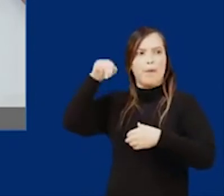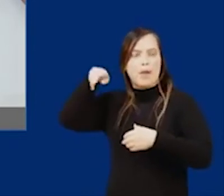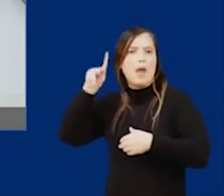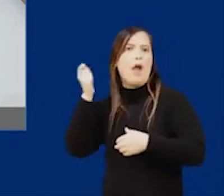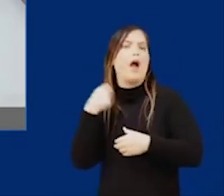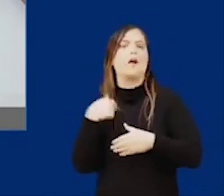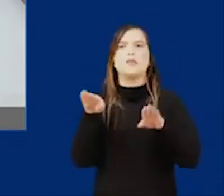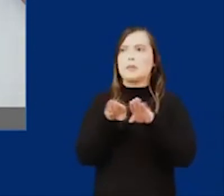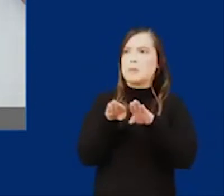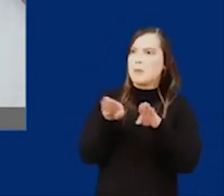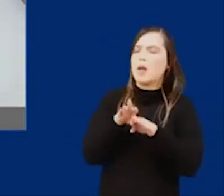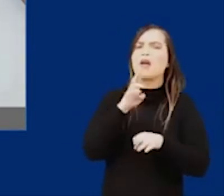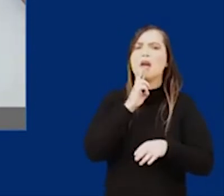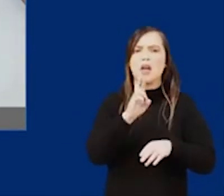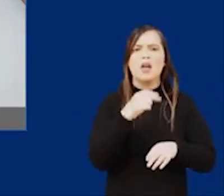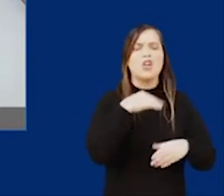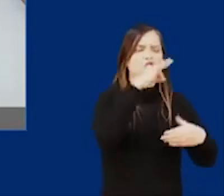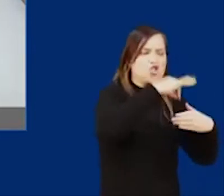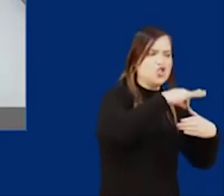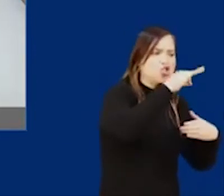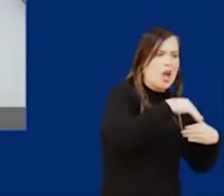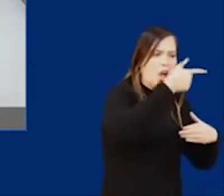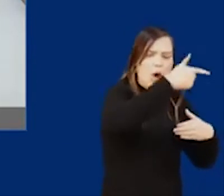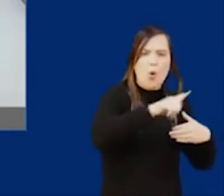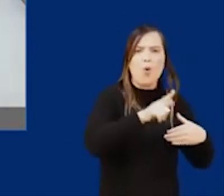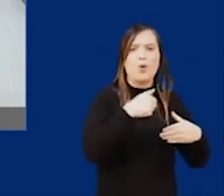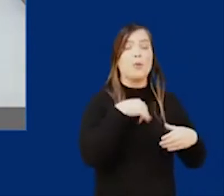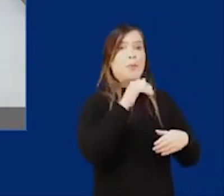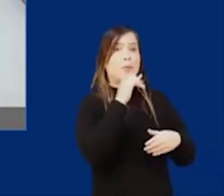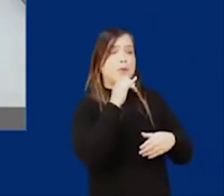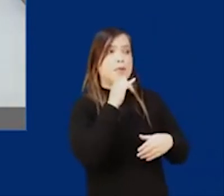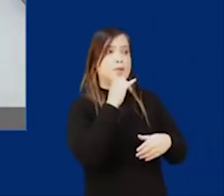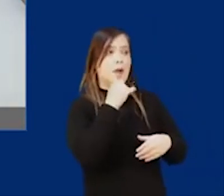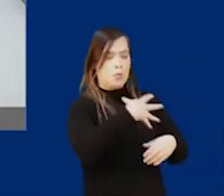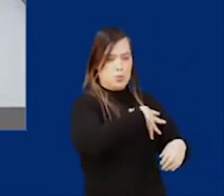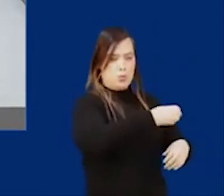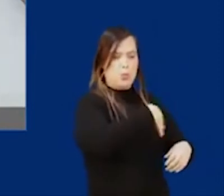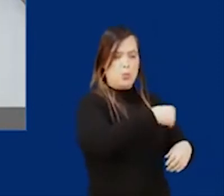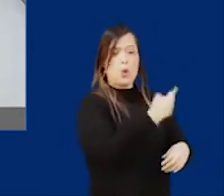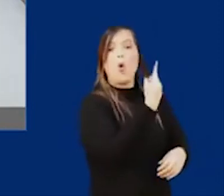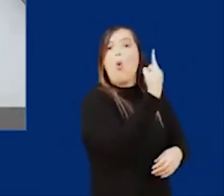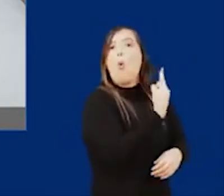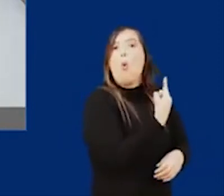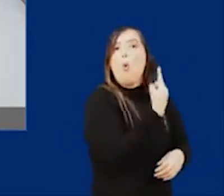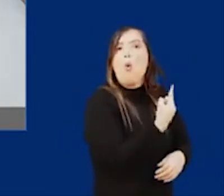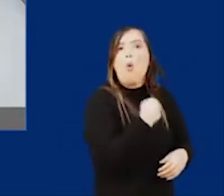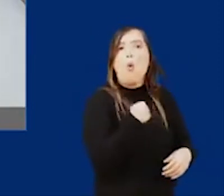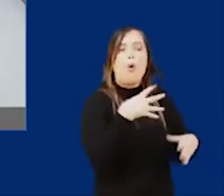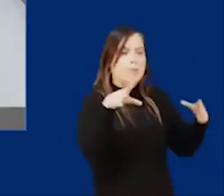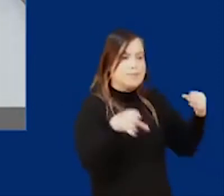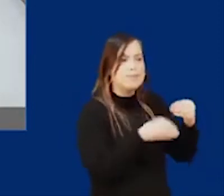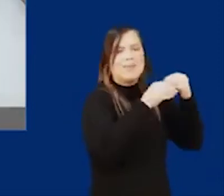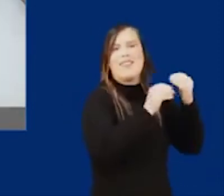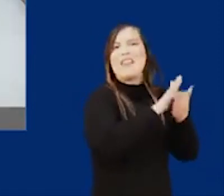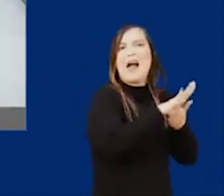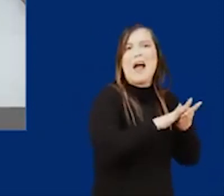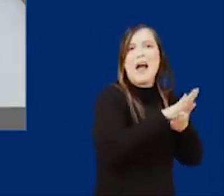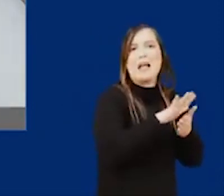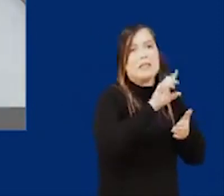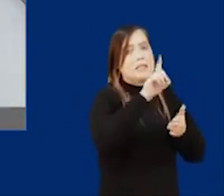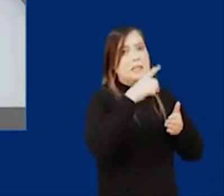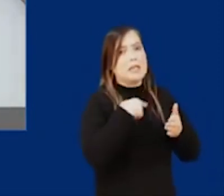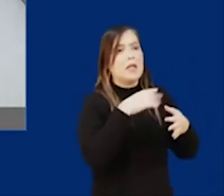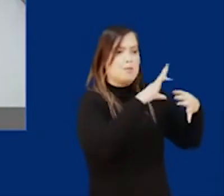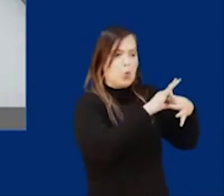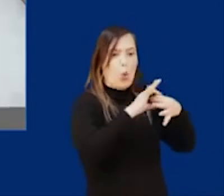Oi, Inês. Quando você falou chá, papinha, você está referindo quando a criança está em aleitamento exclusivo, né, que não precisa acrescentar nada. Se ela perguntou nesse contexto do aleitamento